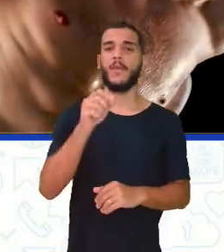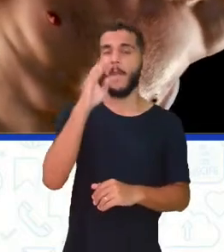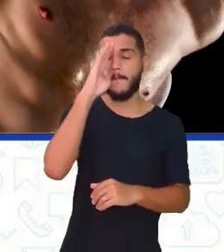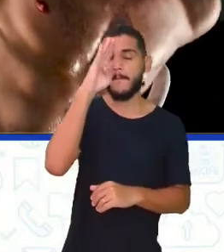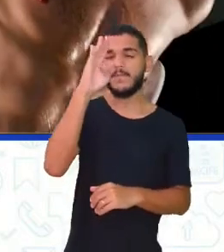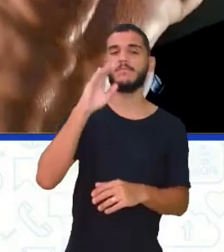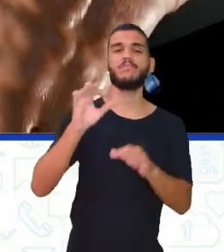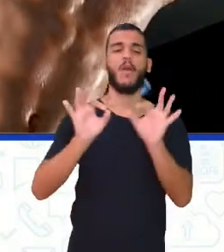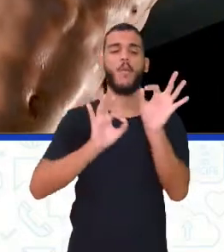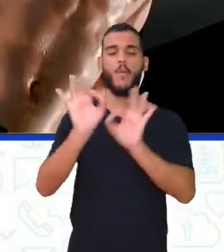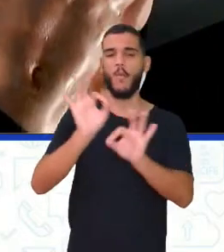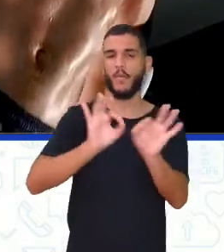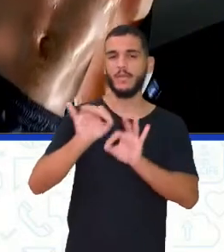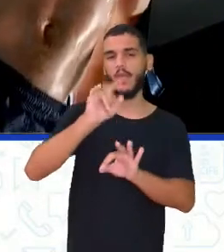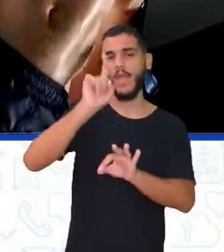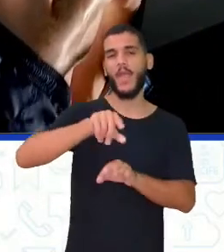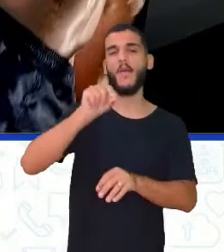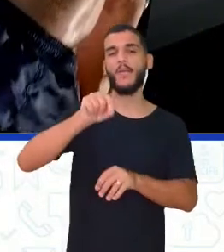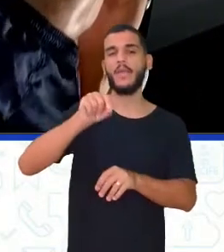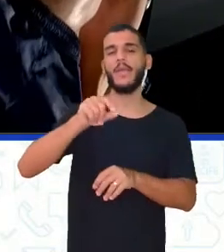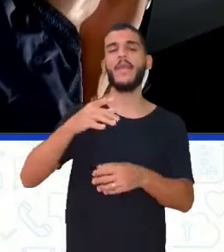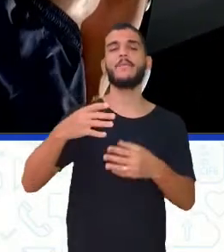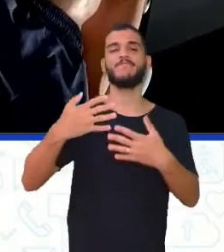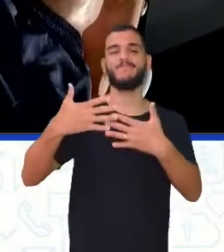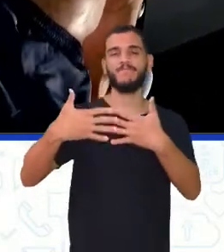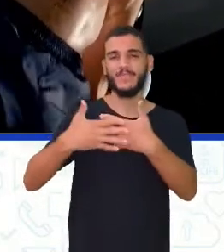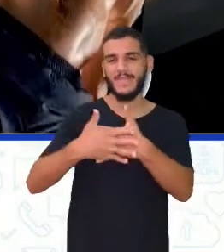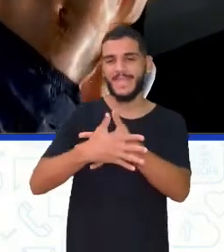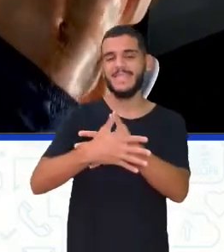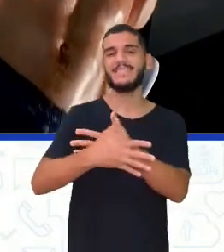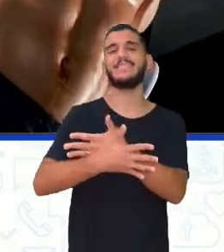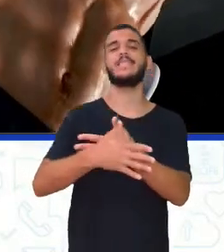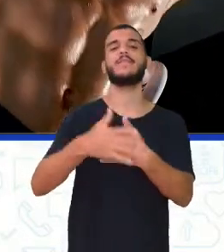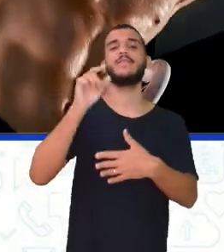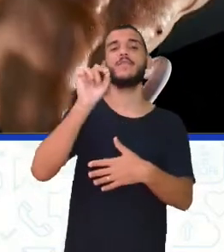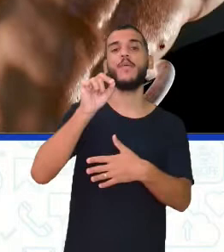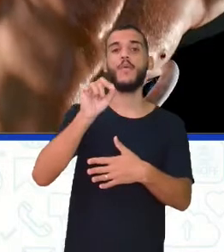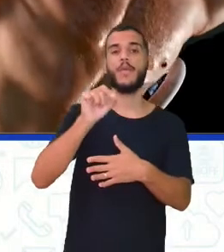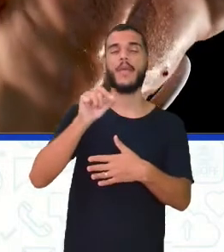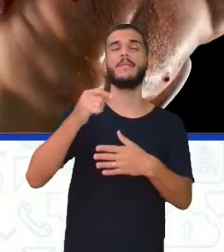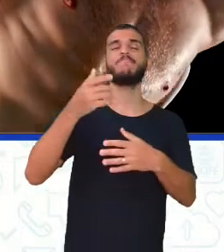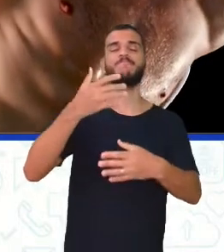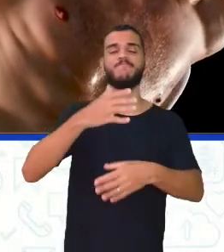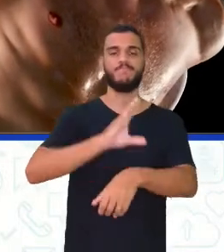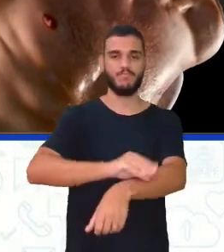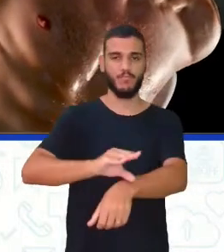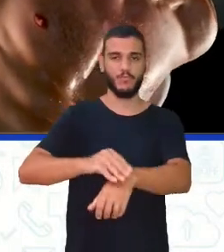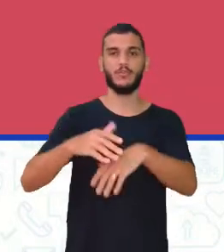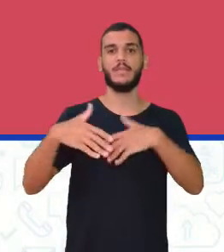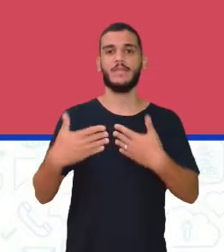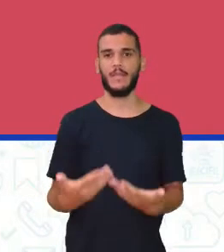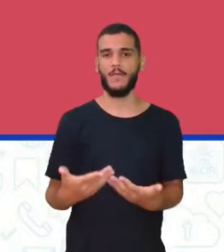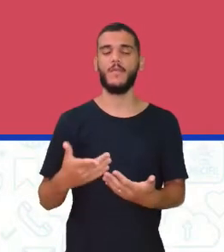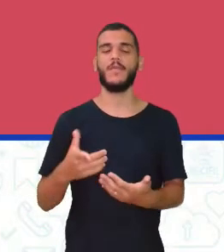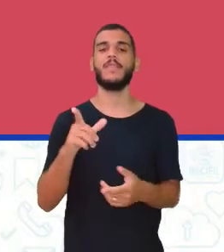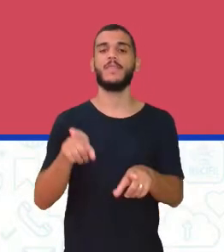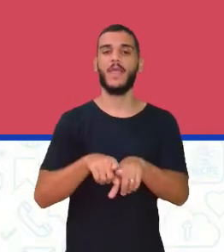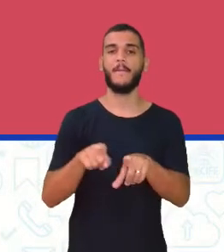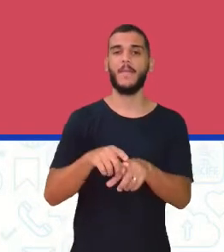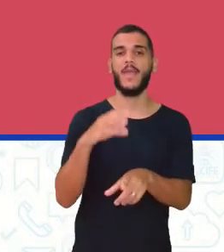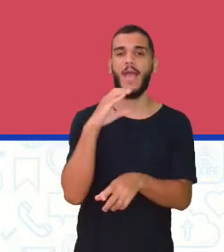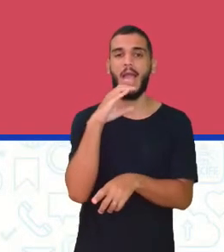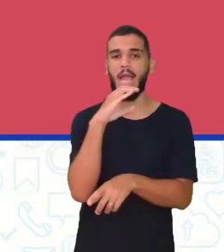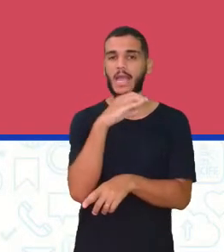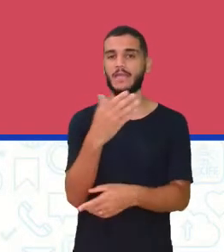principal formação seria um tecido muscular. E, por fim, preenche e aquece o nosso corpo.